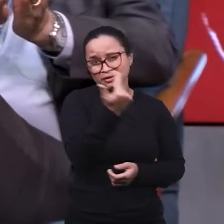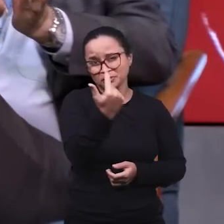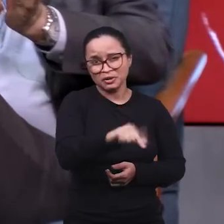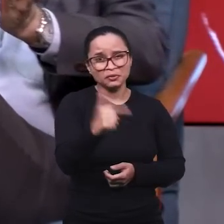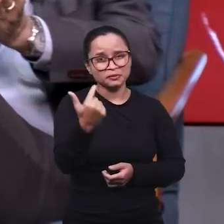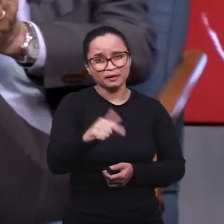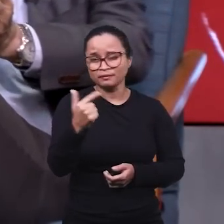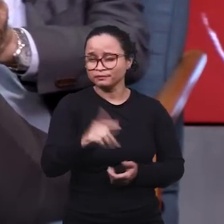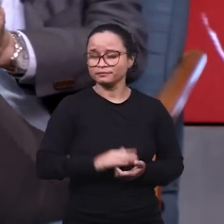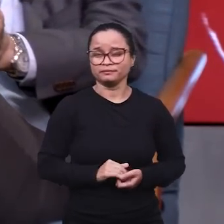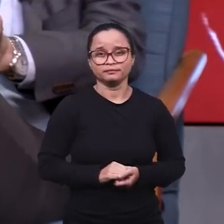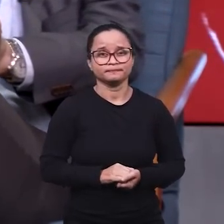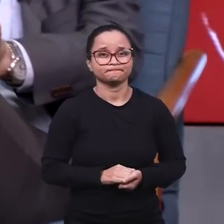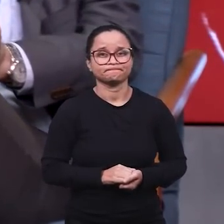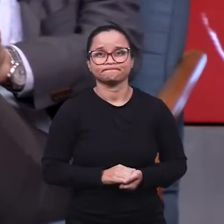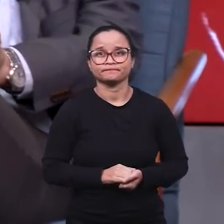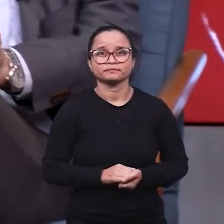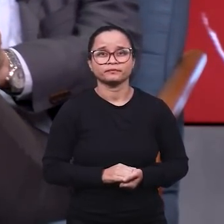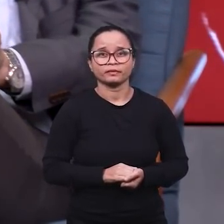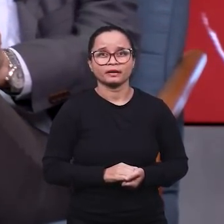letra